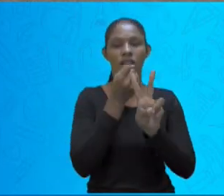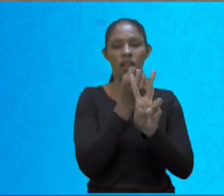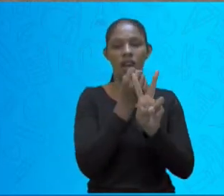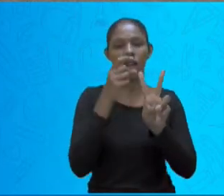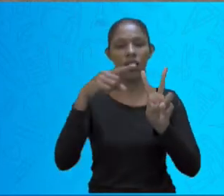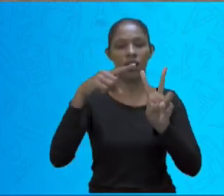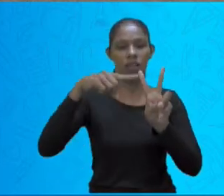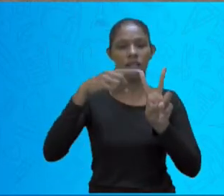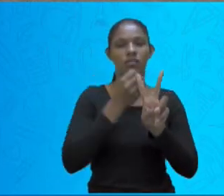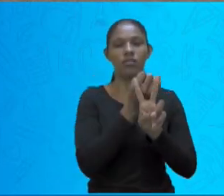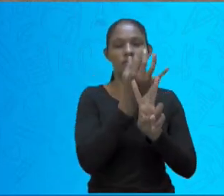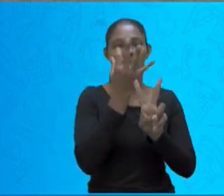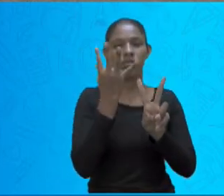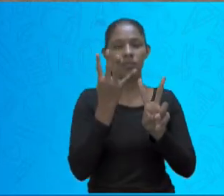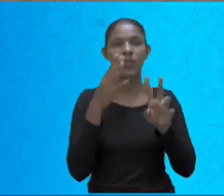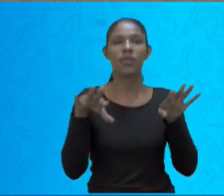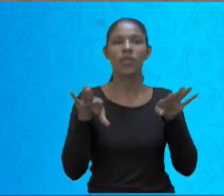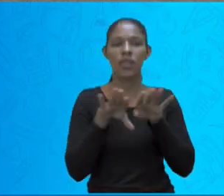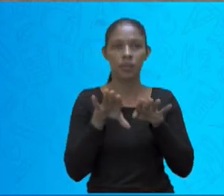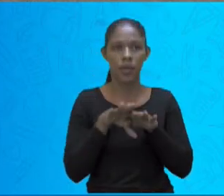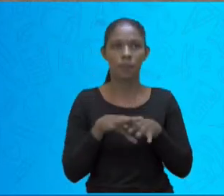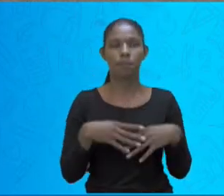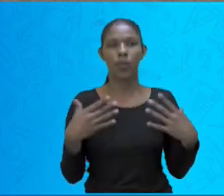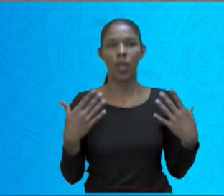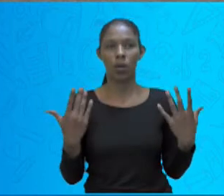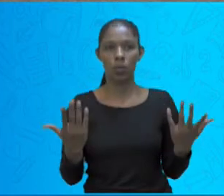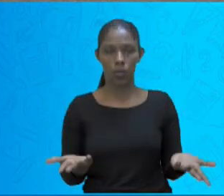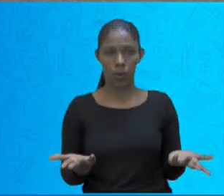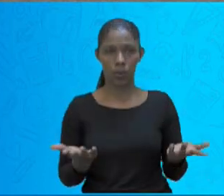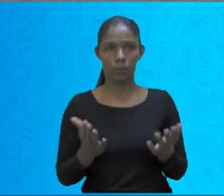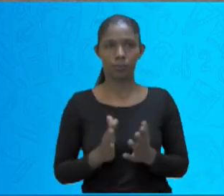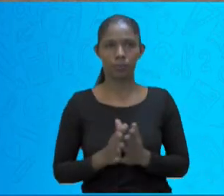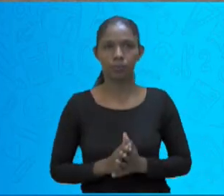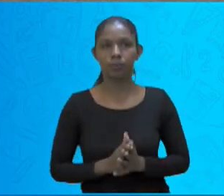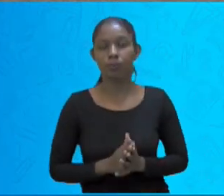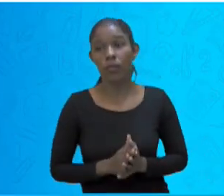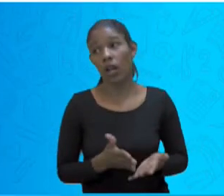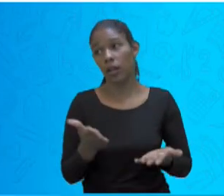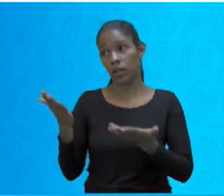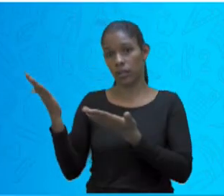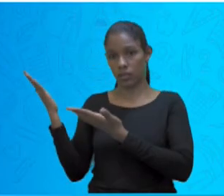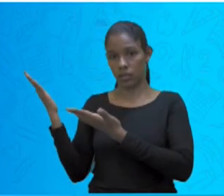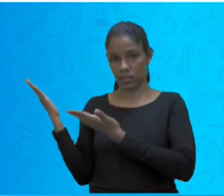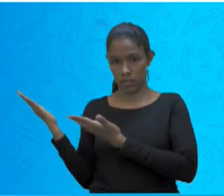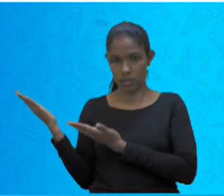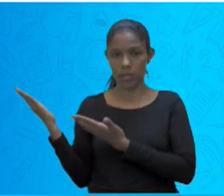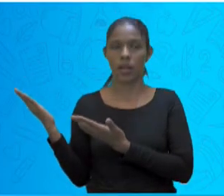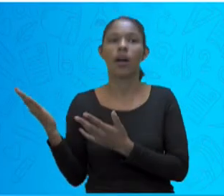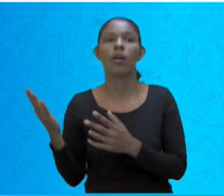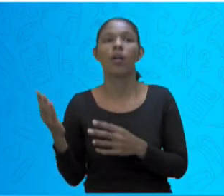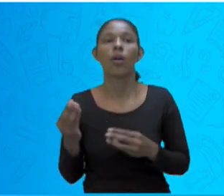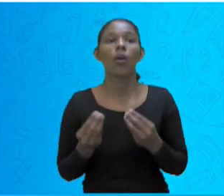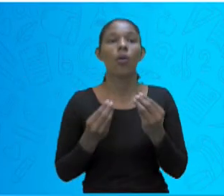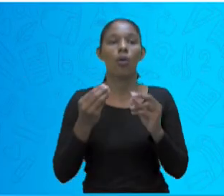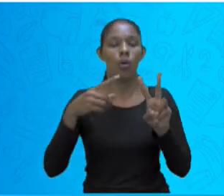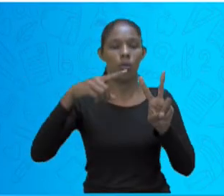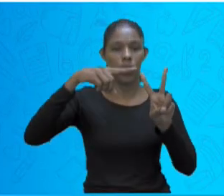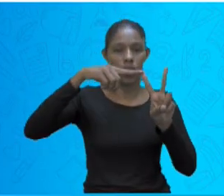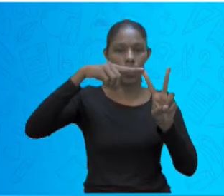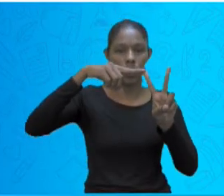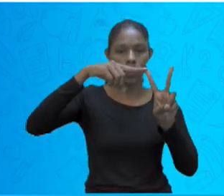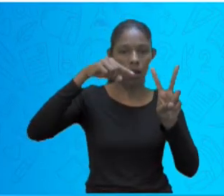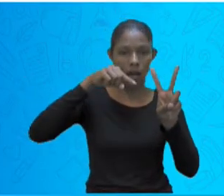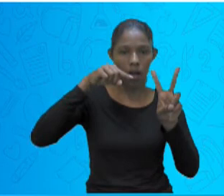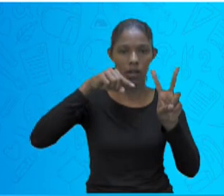Aplicando a terceira propriedade, no caso. Nesse caso, como o radicando é um número racional e é possível